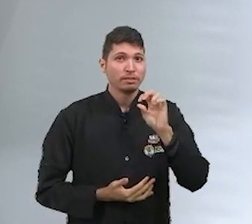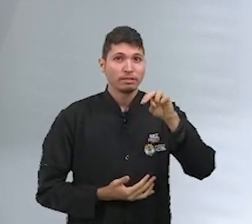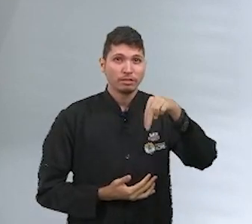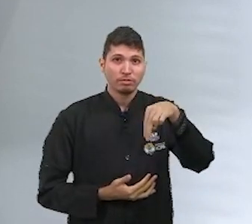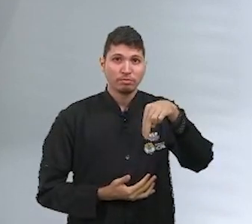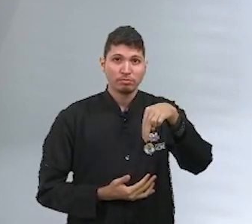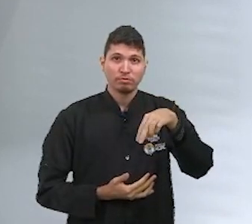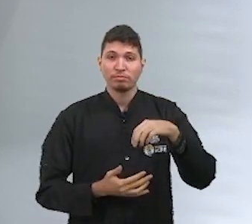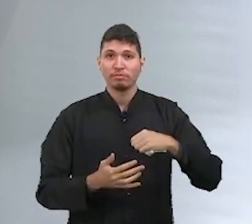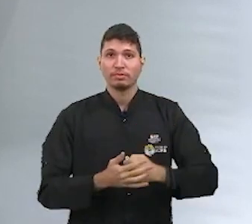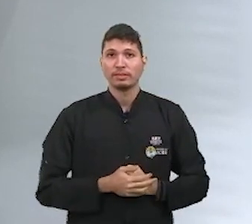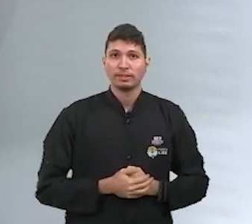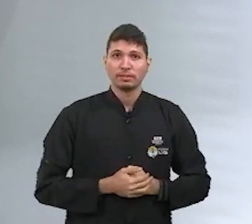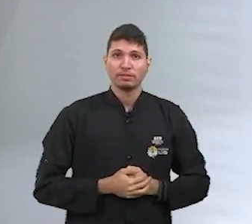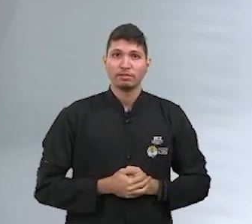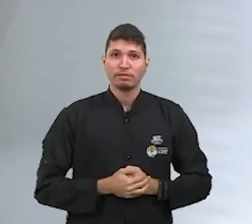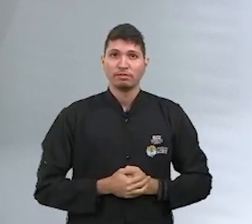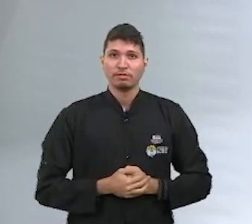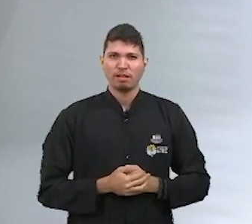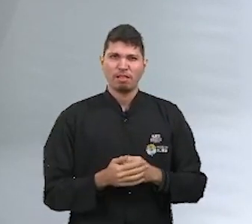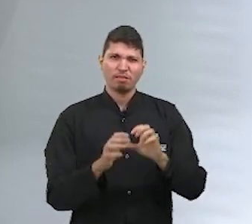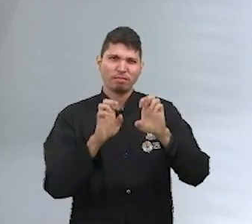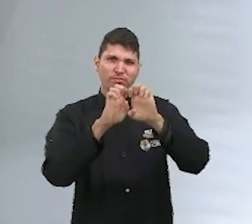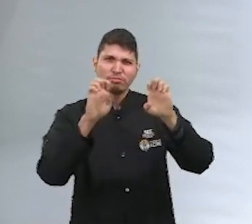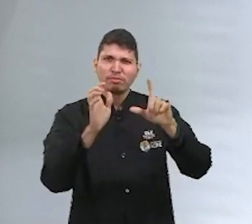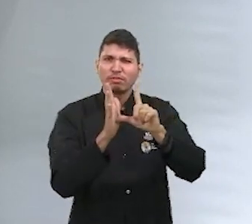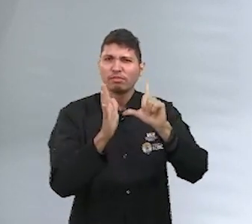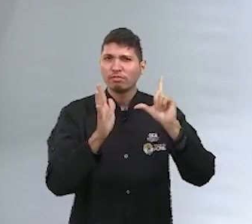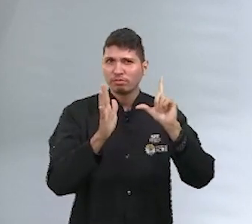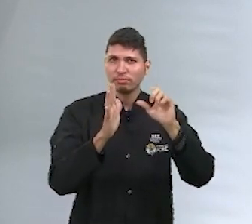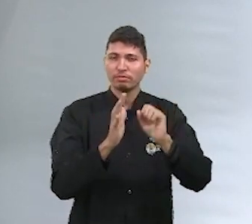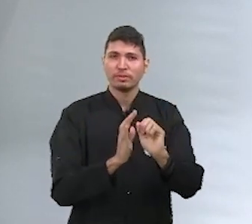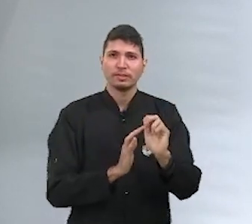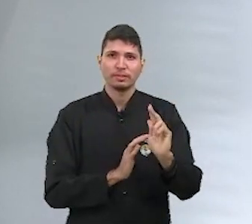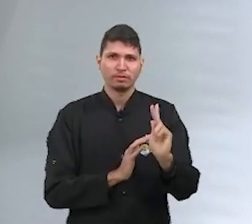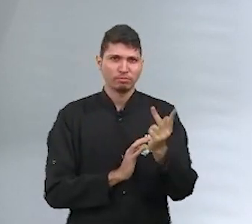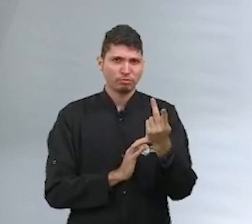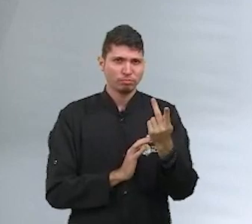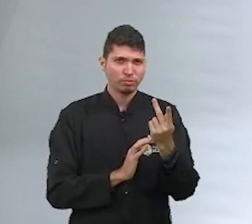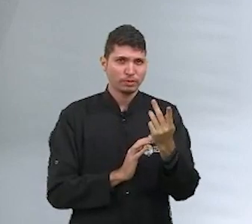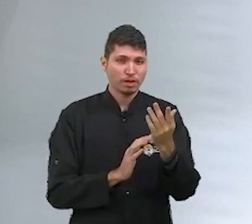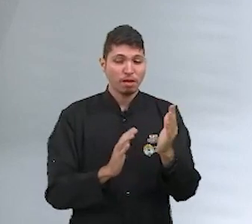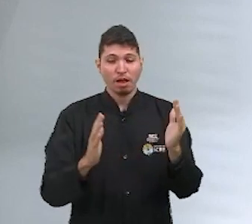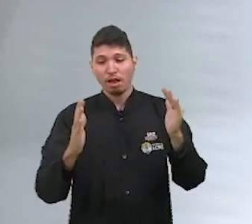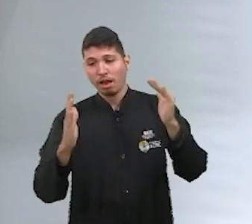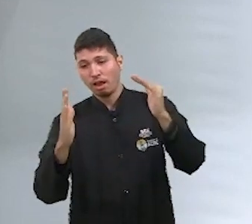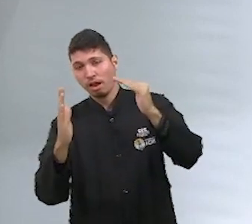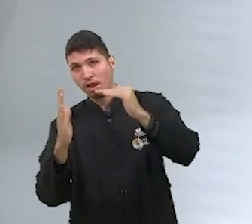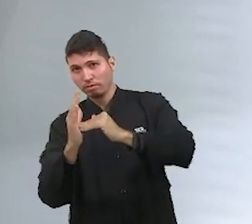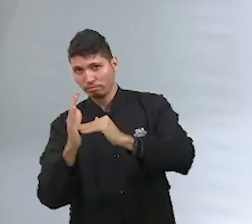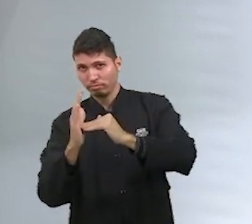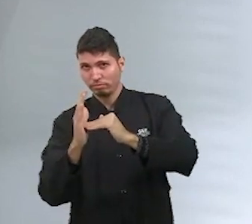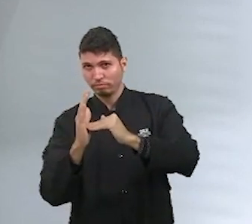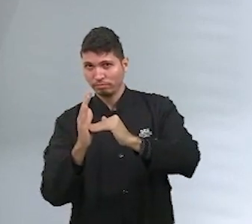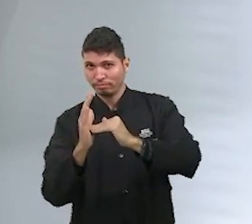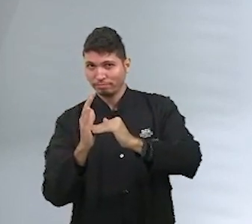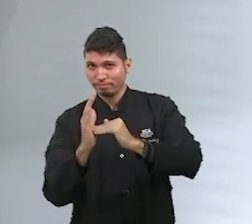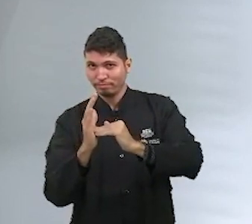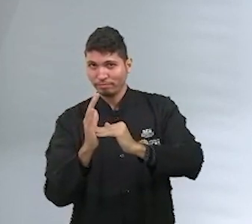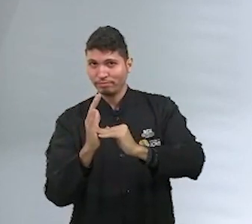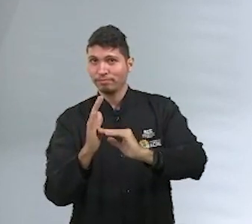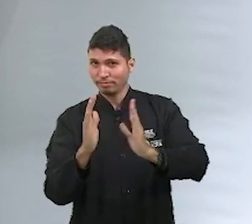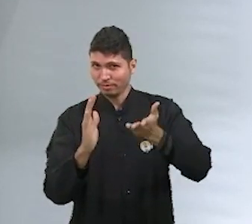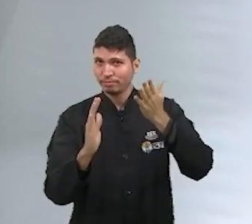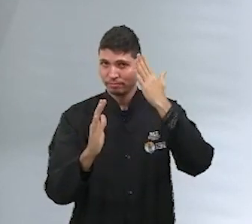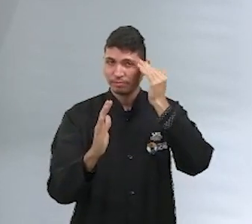é o terceiro e lá naquele nosso esqueminha o hidrogênio aparecia por último, já sabemos aí então